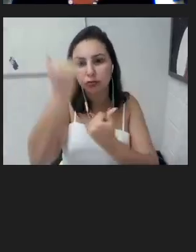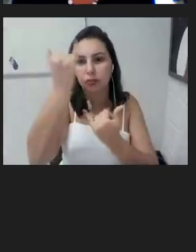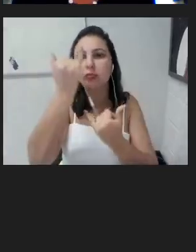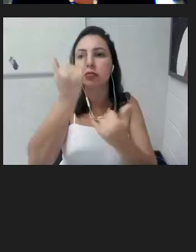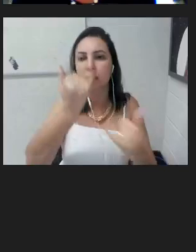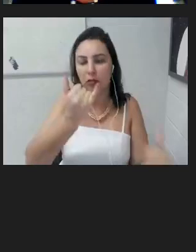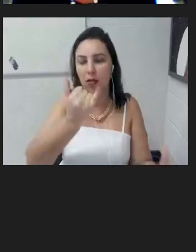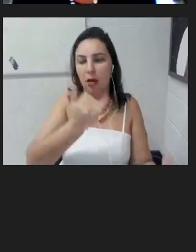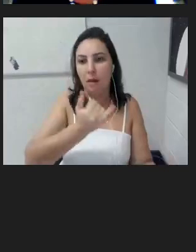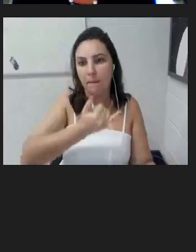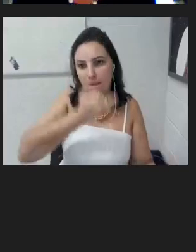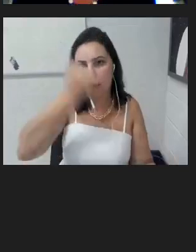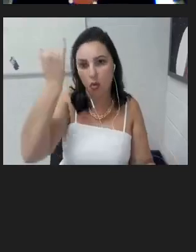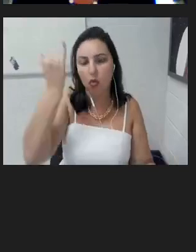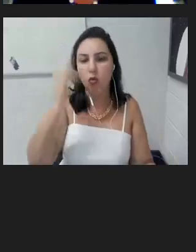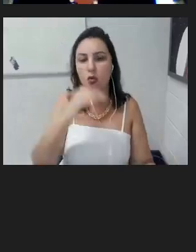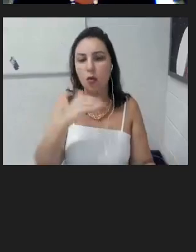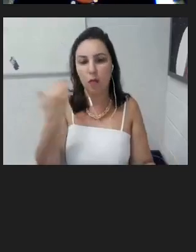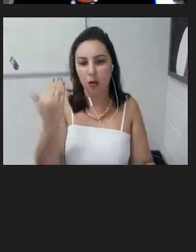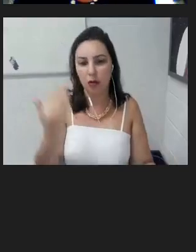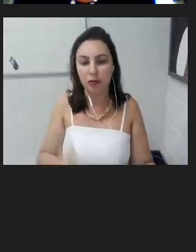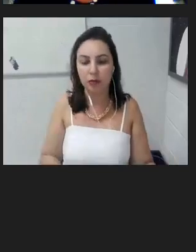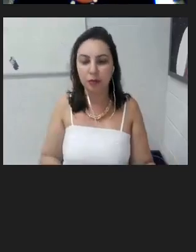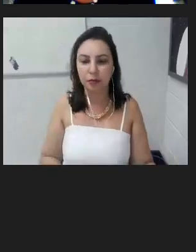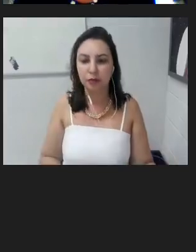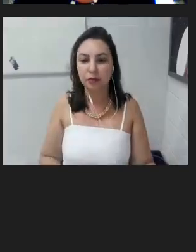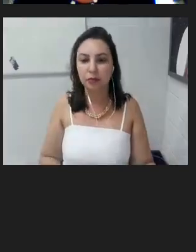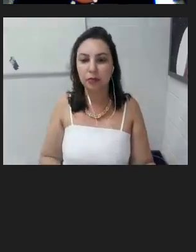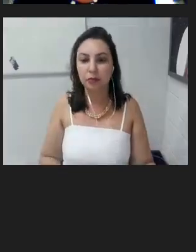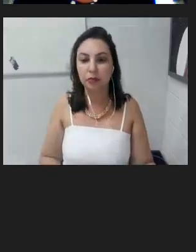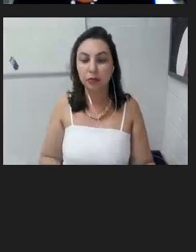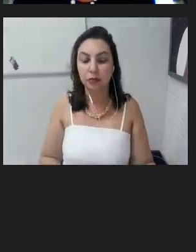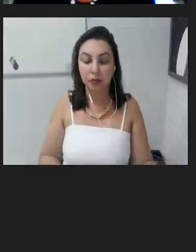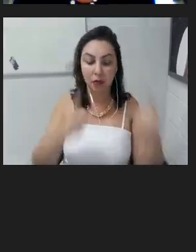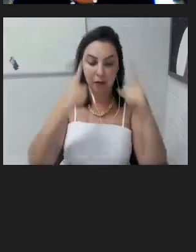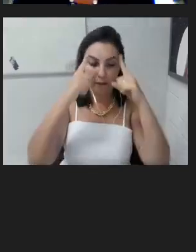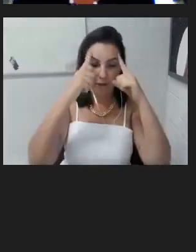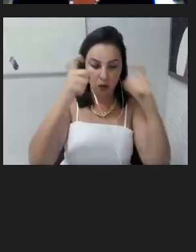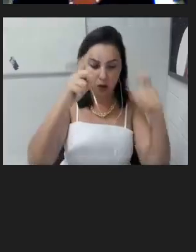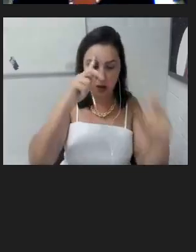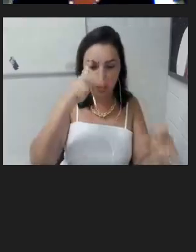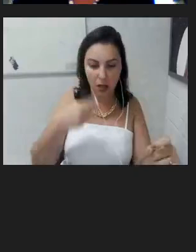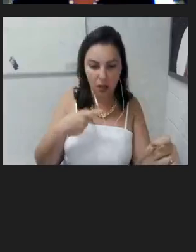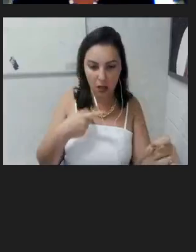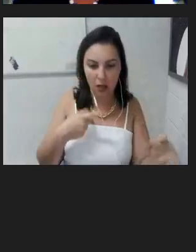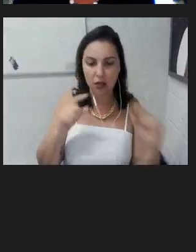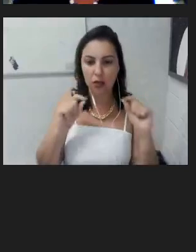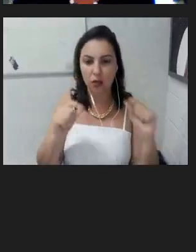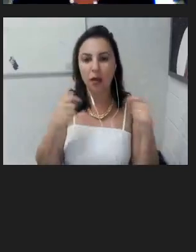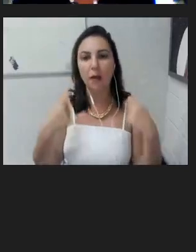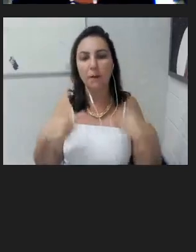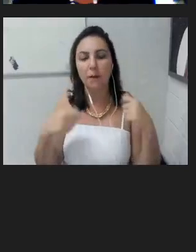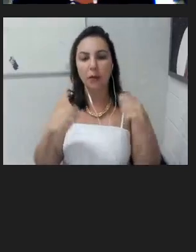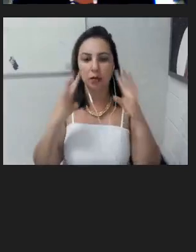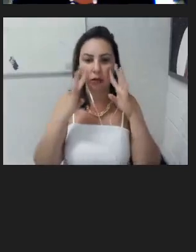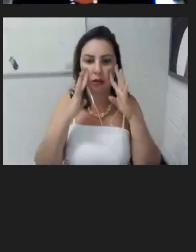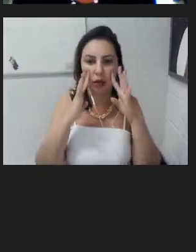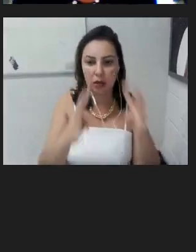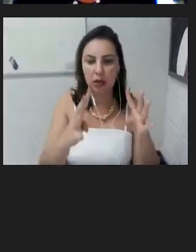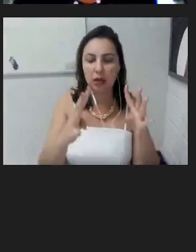assim, quando eu falo de violência autoprovocada, eu tenho que estar bastante atenta,